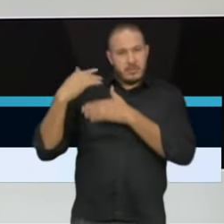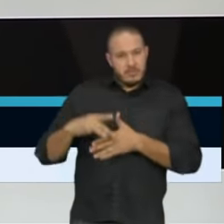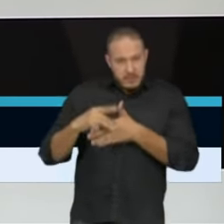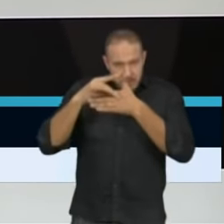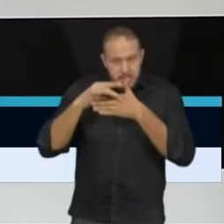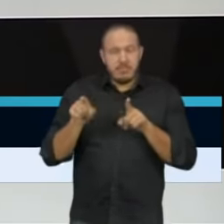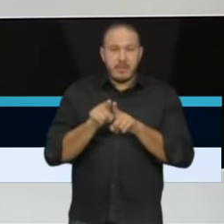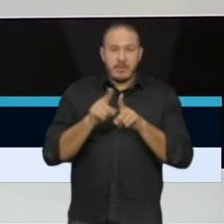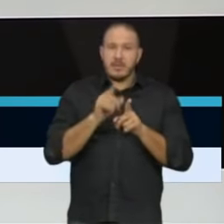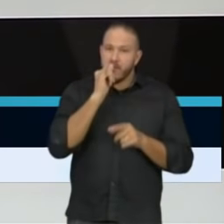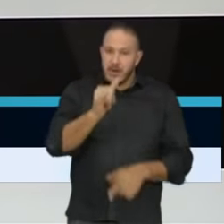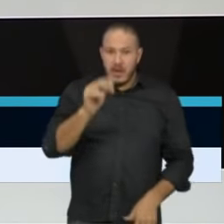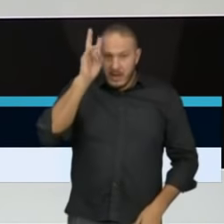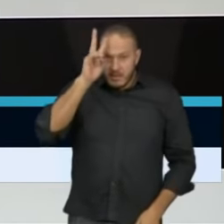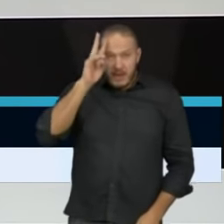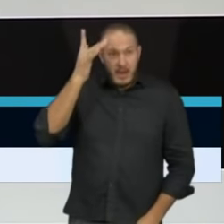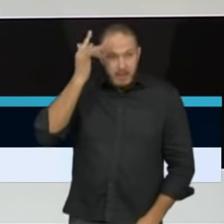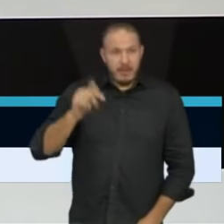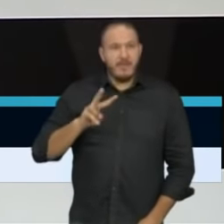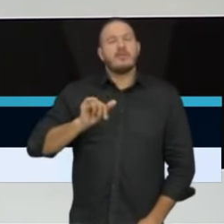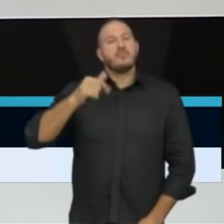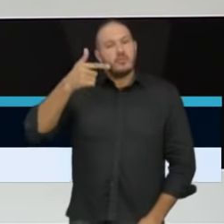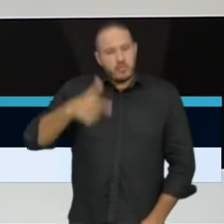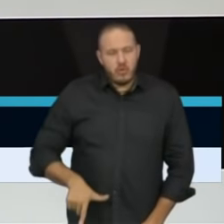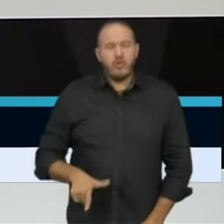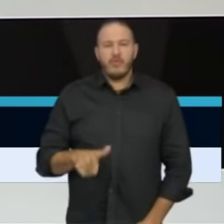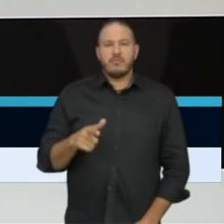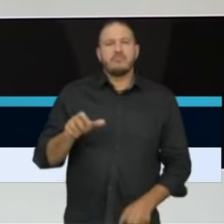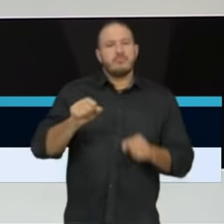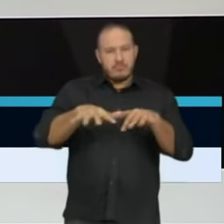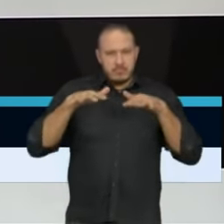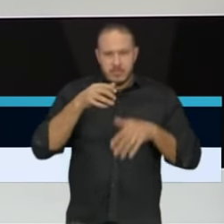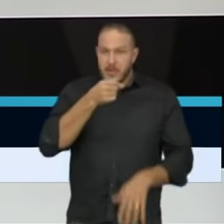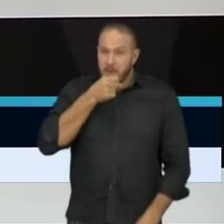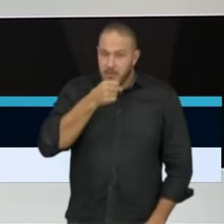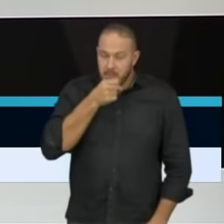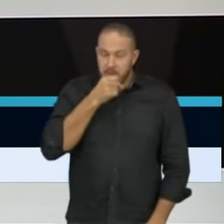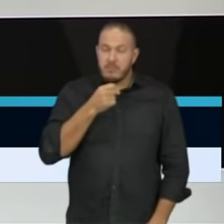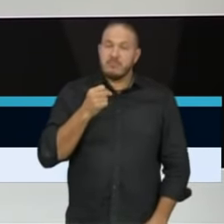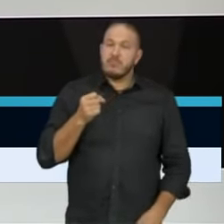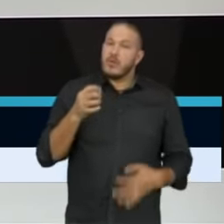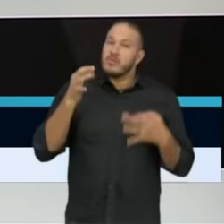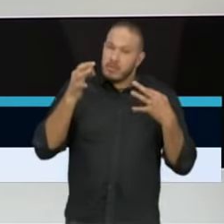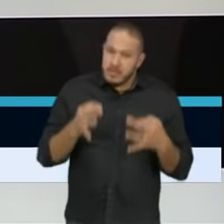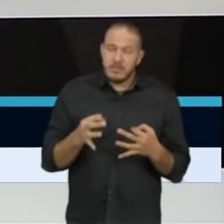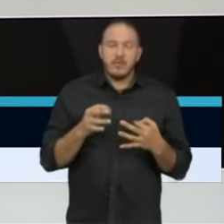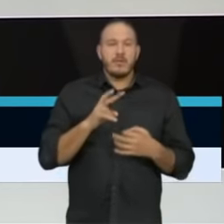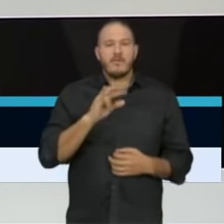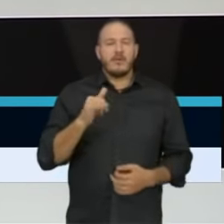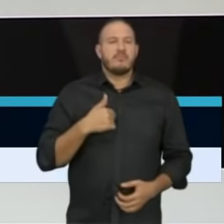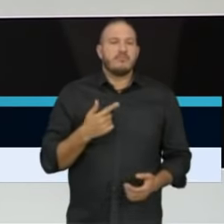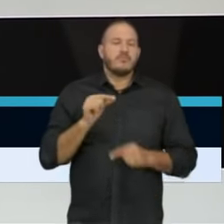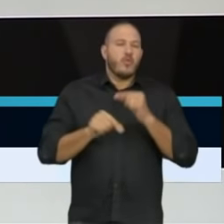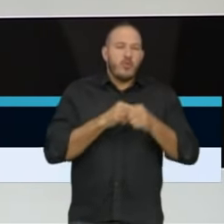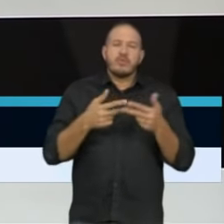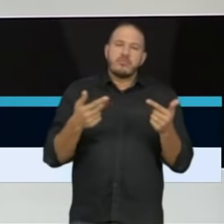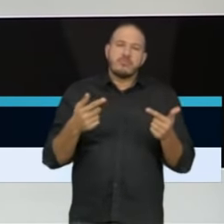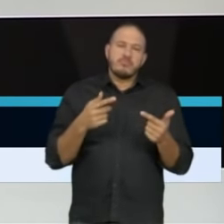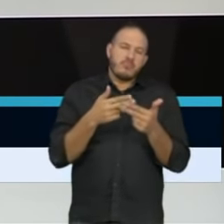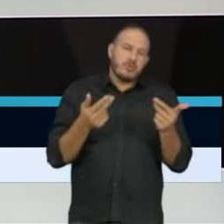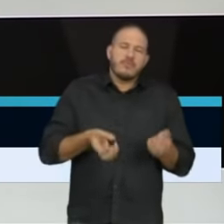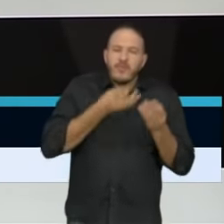que amanhã voltaremos a ter uma nova coletiva, seguramente com anúncios novos, frutos deste encontro que